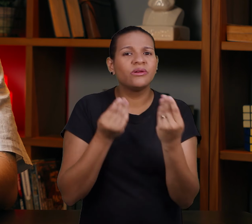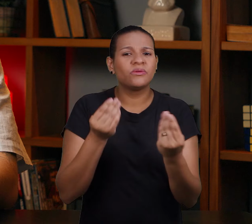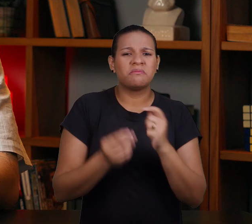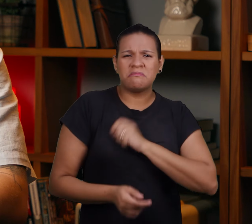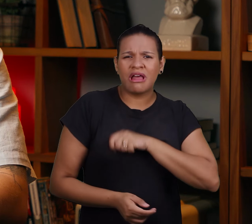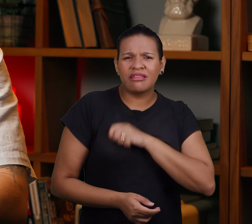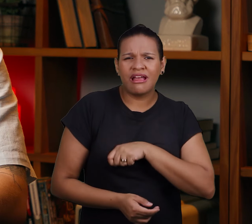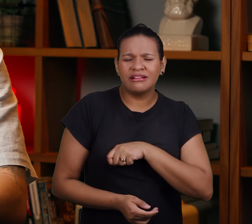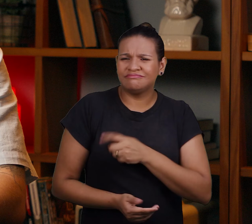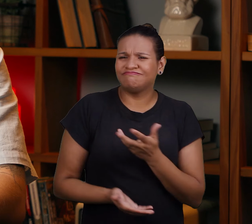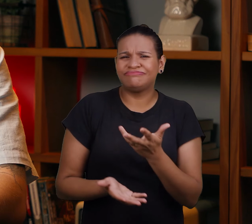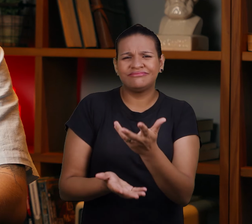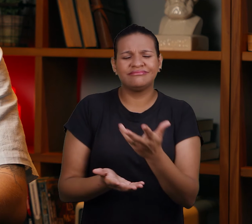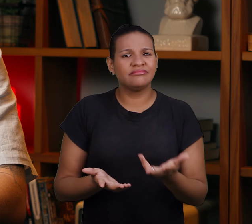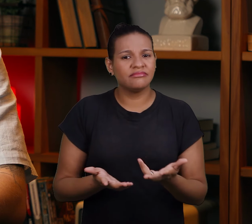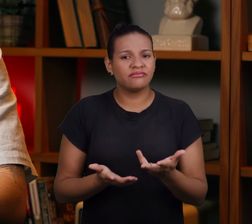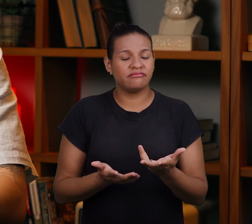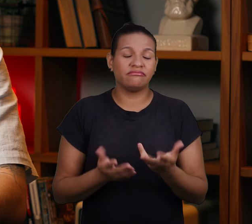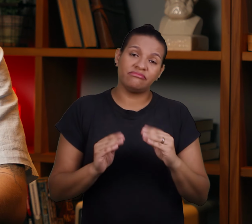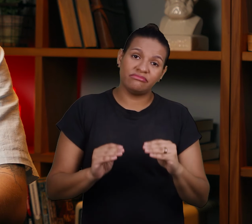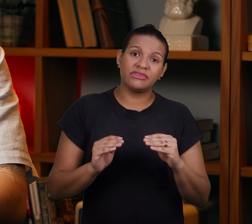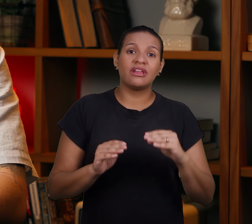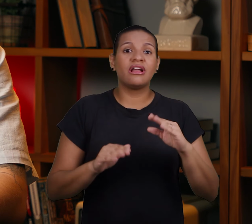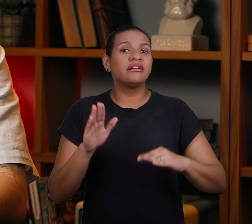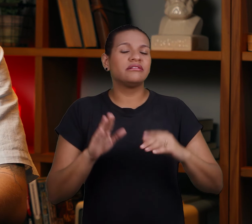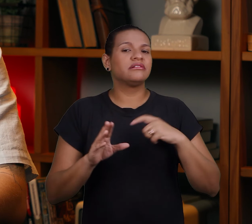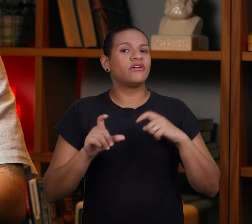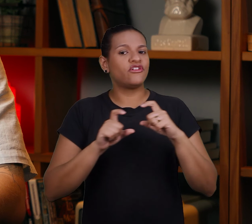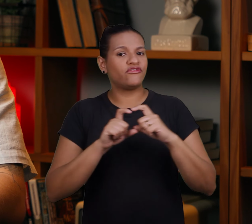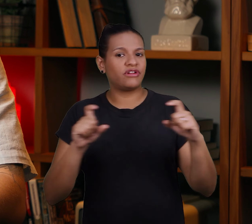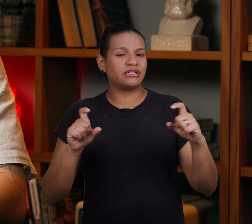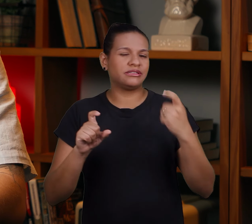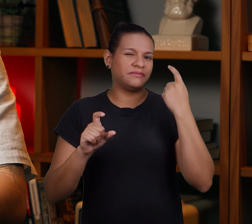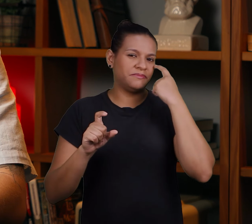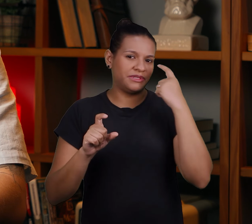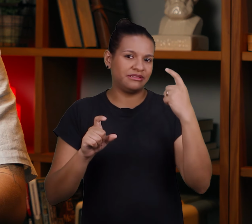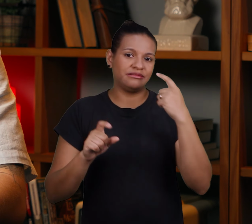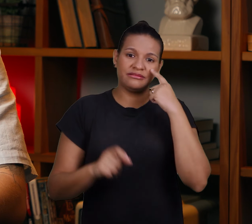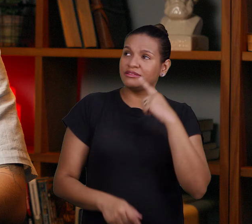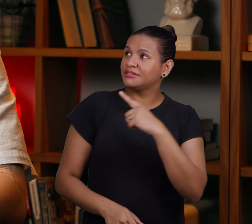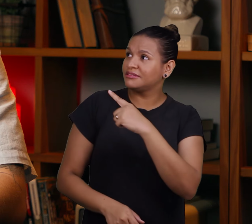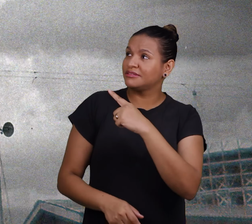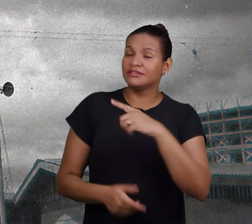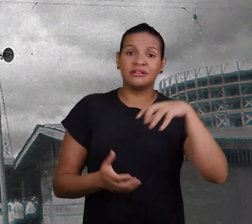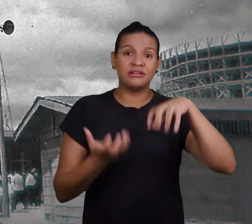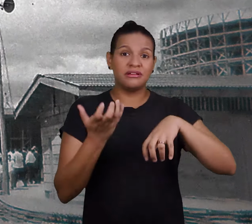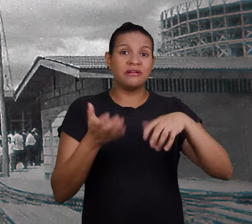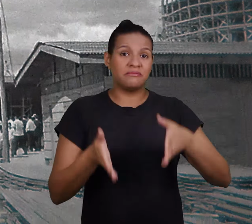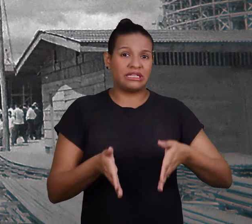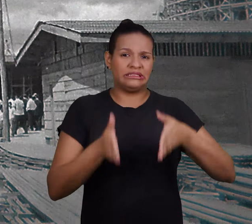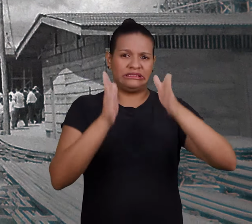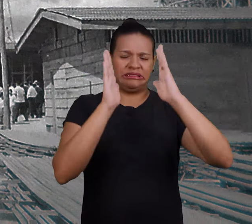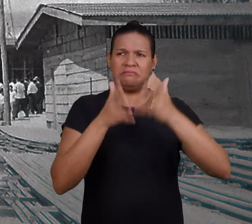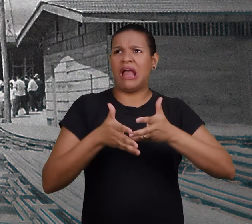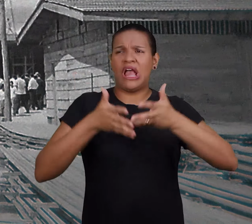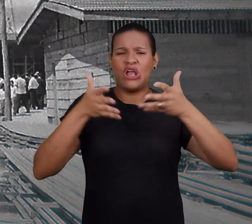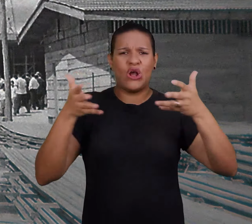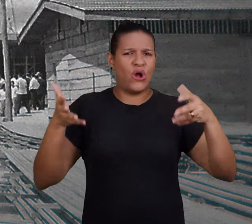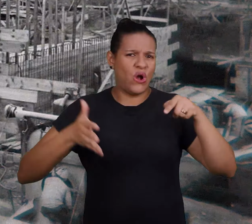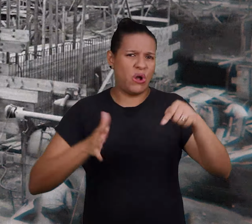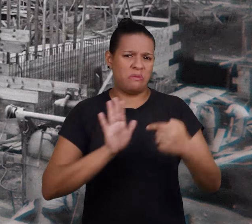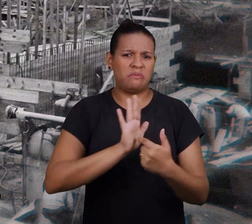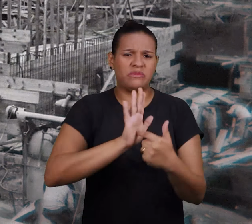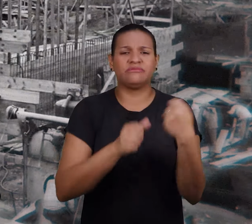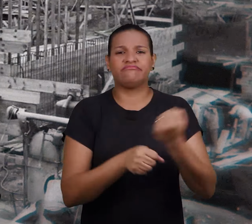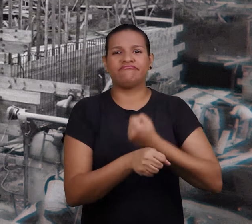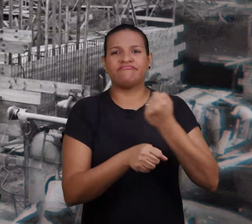barbárie. Essa frase de Benjamin pode ser interpretada tanto literalmente, como é o caso de Brasília, um dos maiores monumentos civilizatórios